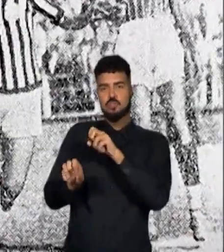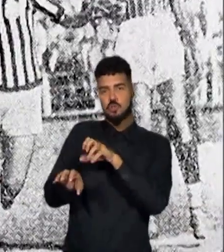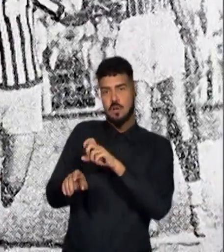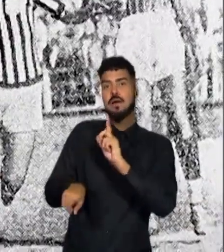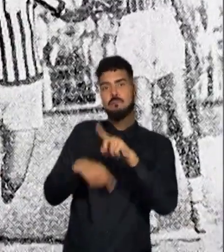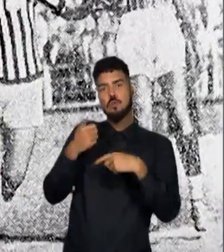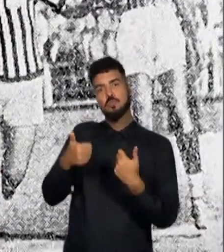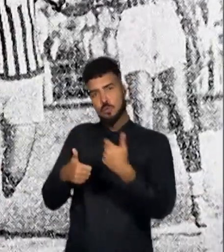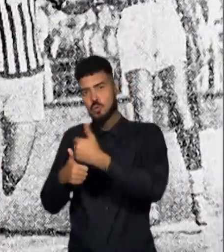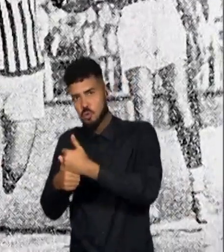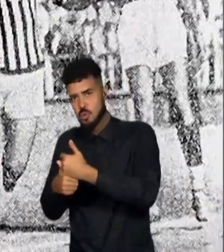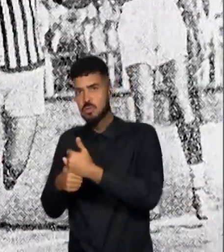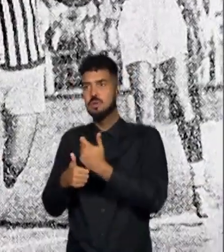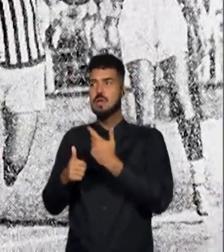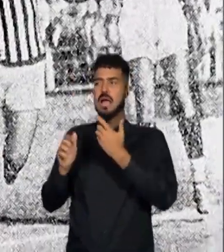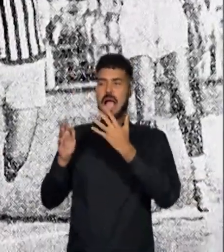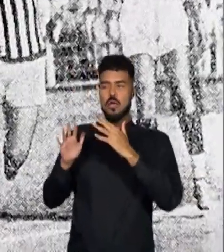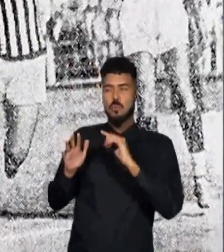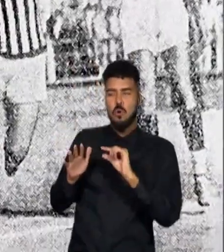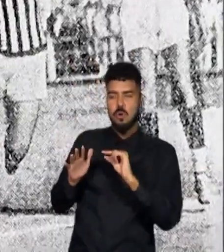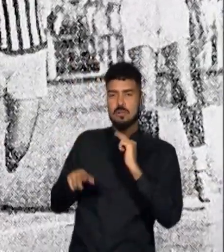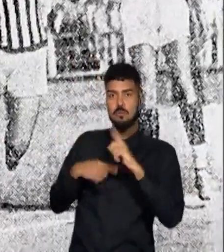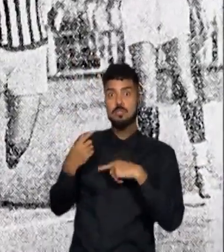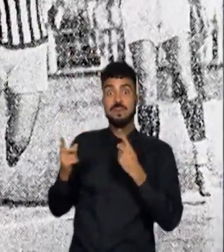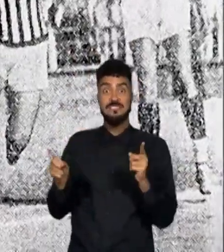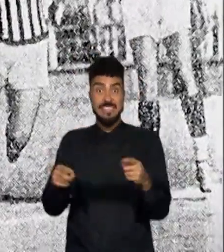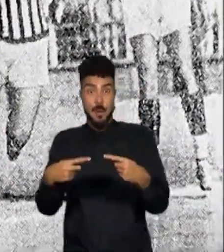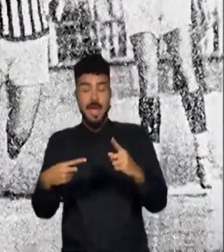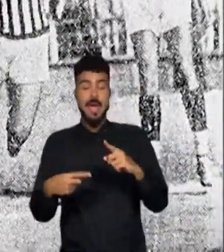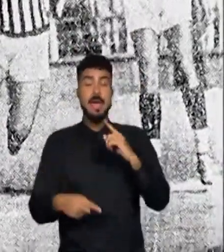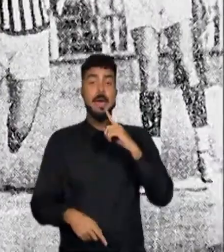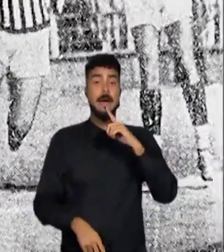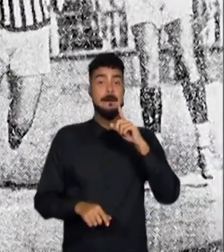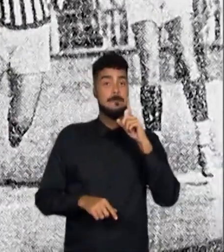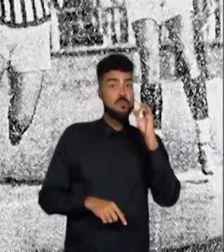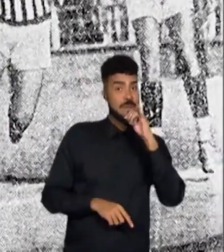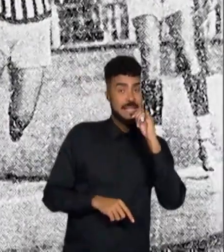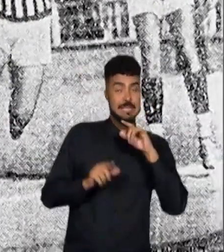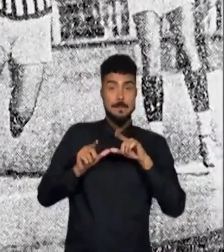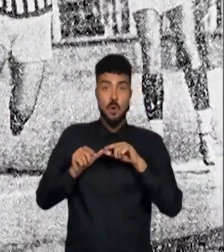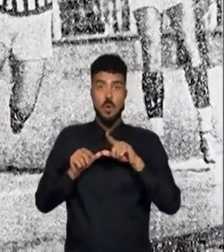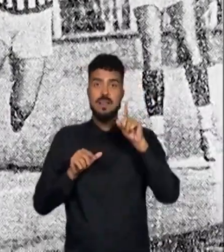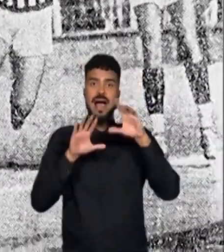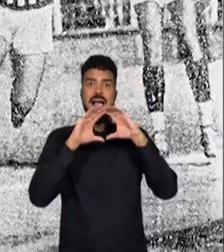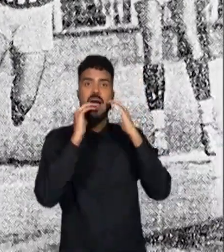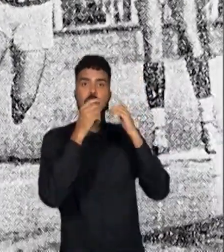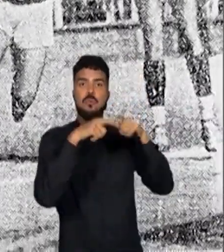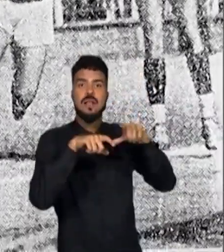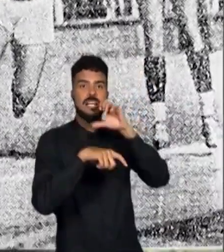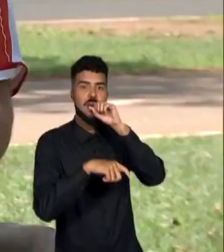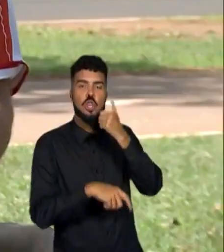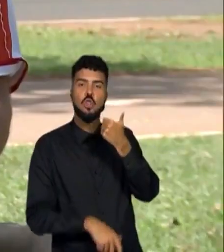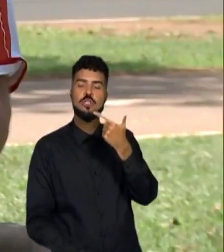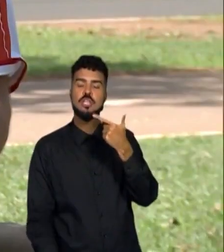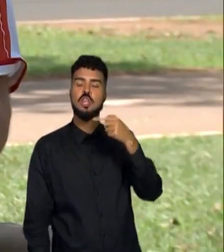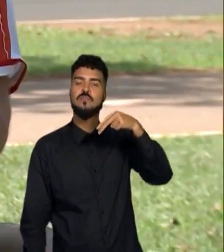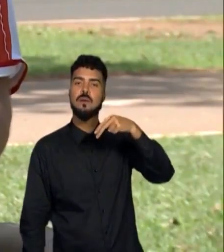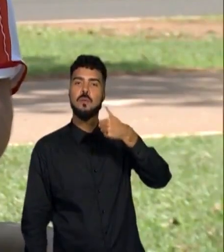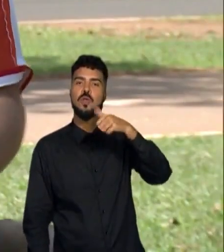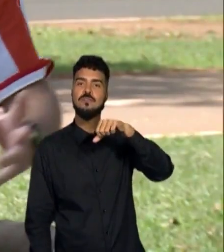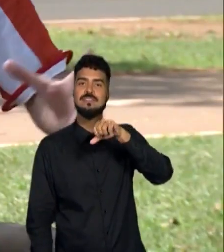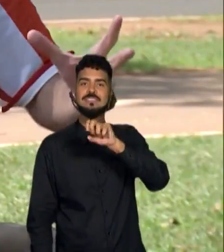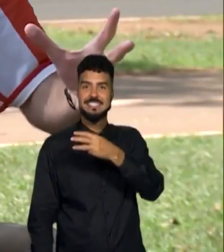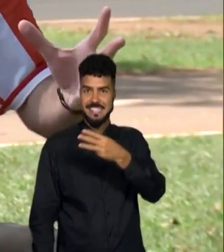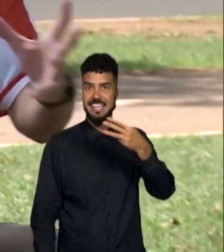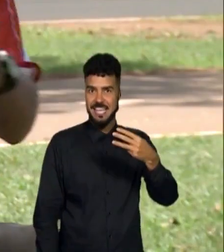e acabou conseguindo a decisão, foi Bangu e Fluminense no Campo das Laranjeiras, no dia 12 de novembro de 1933. E é interessante